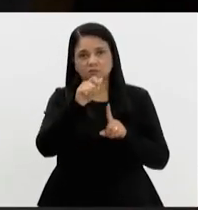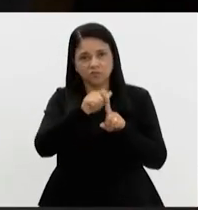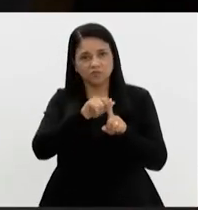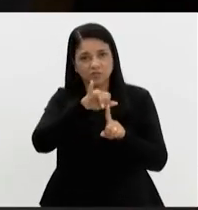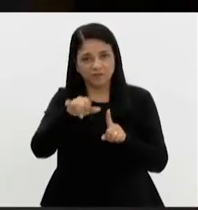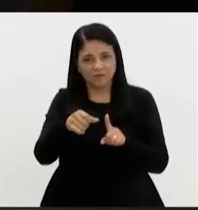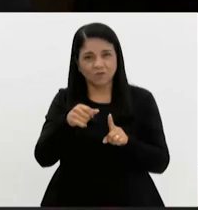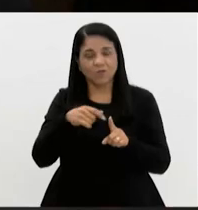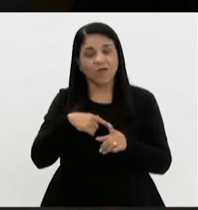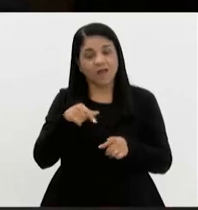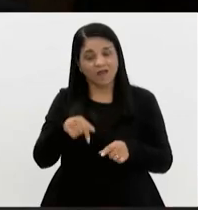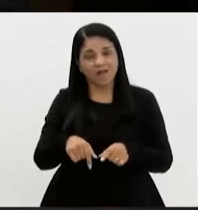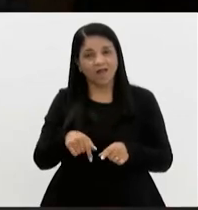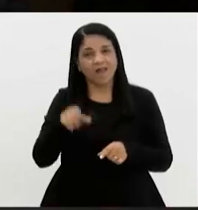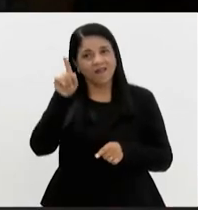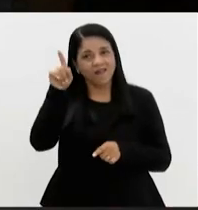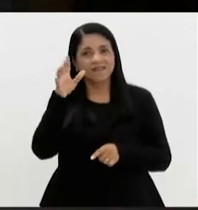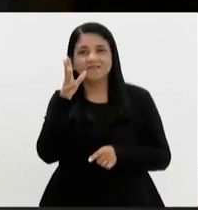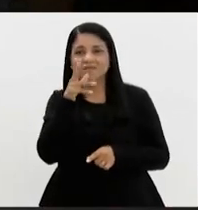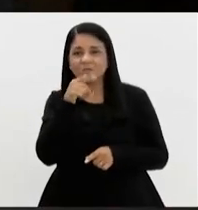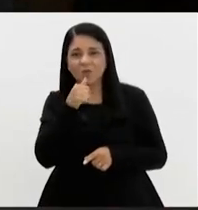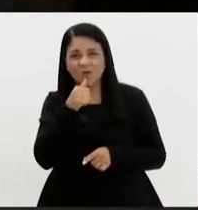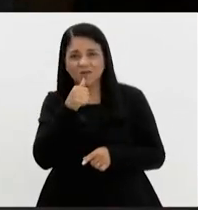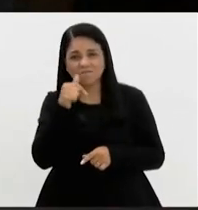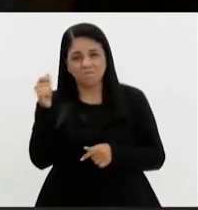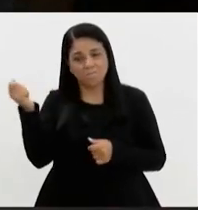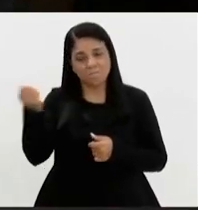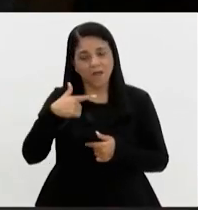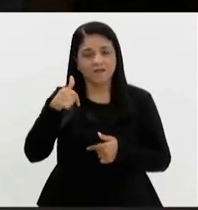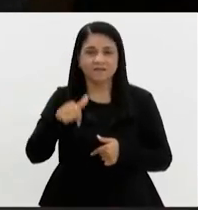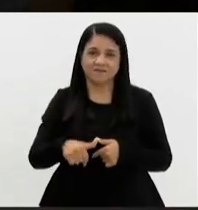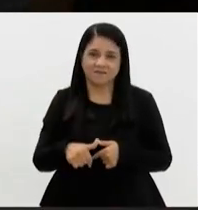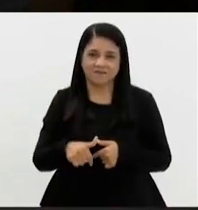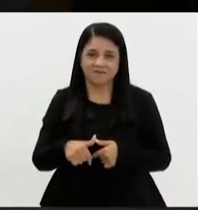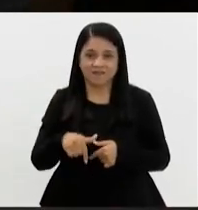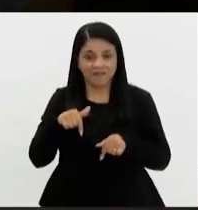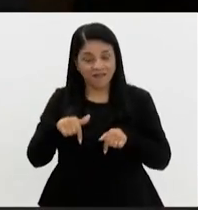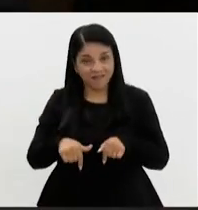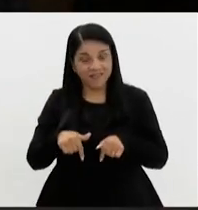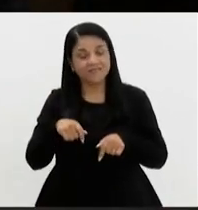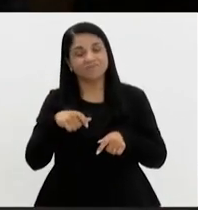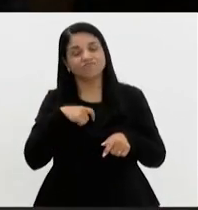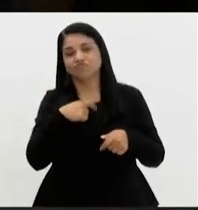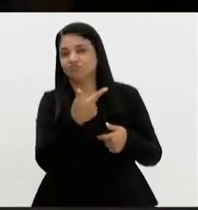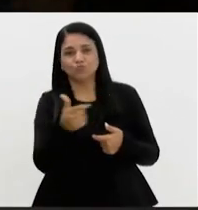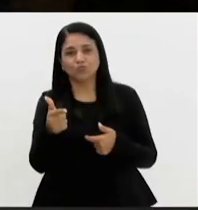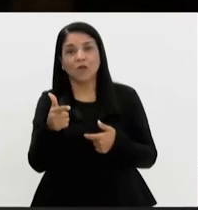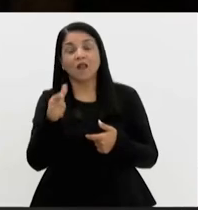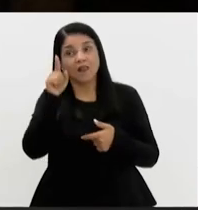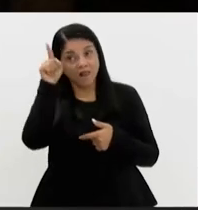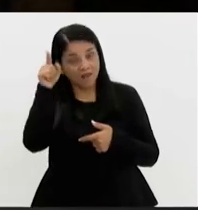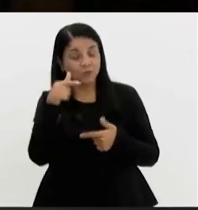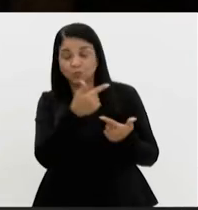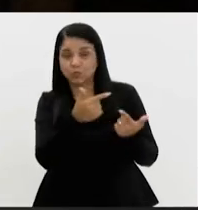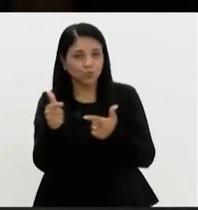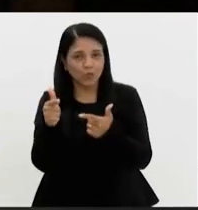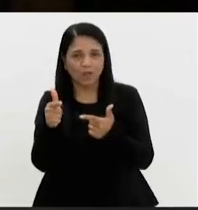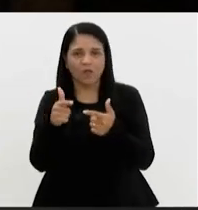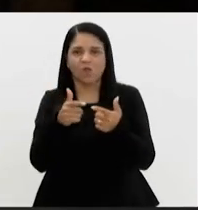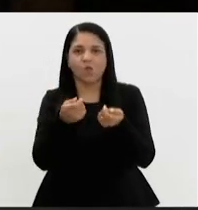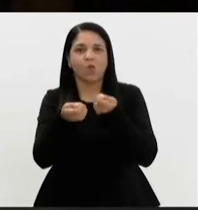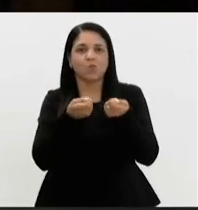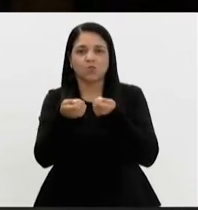nosso porque eles não têm eles não têm o controle concentrado de constitucionalidade das leis